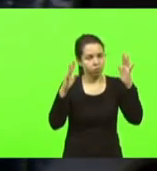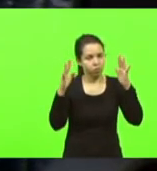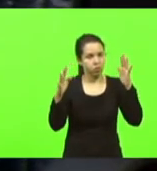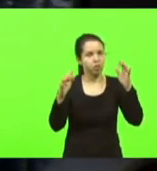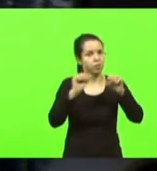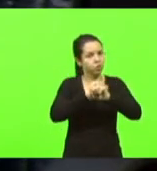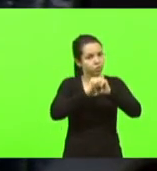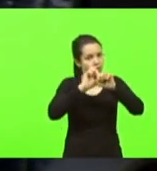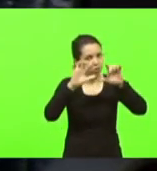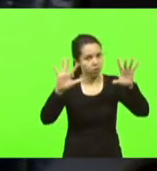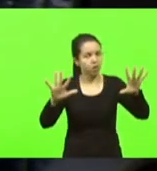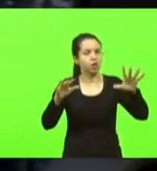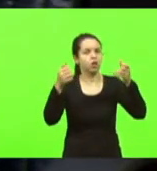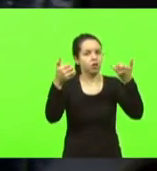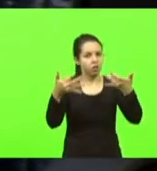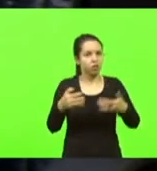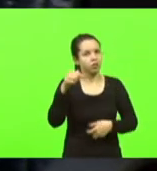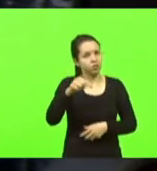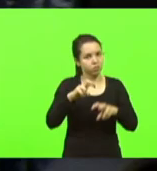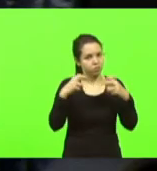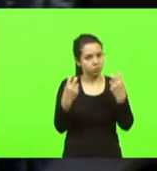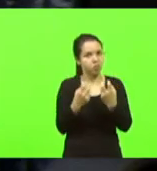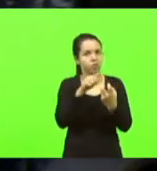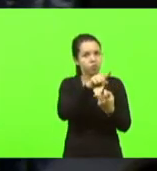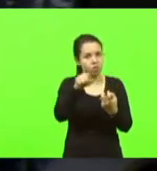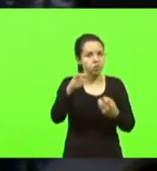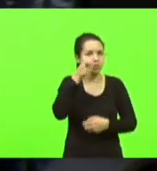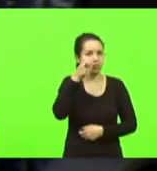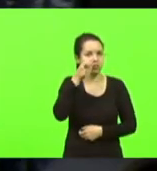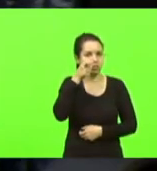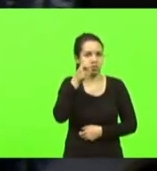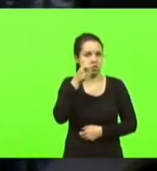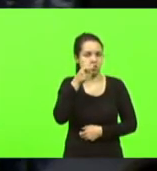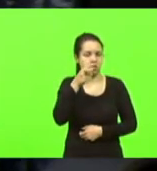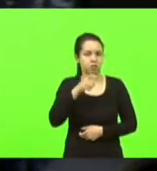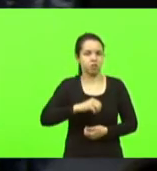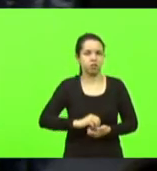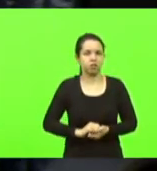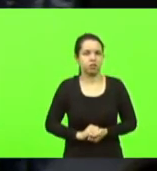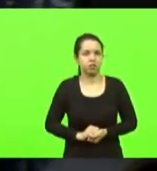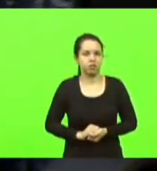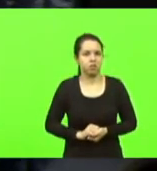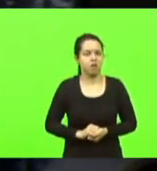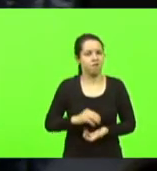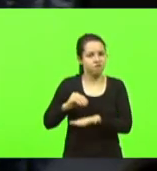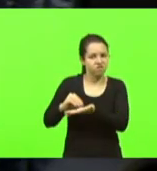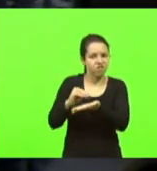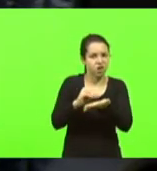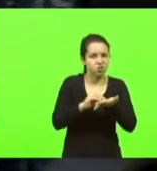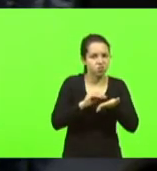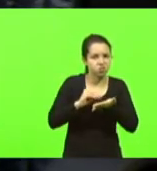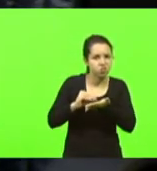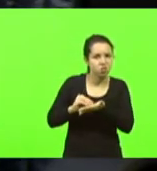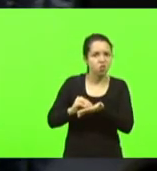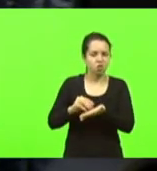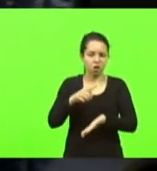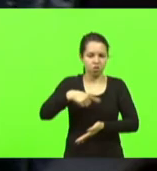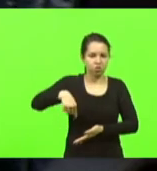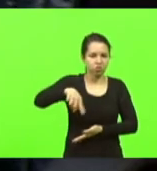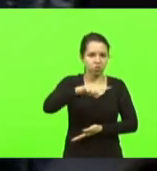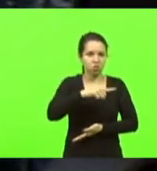aqui nesse plenário e para quem nos assiste que não faltou da parte de nenhum representante desse